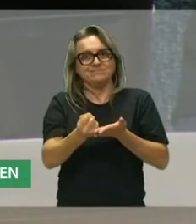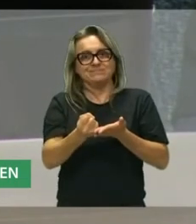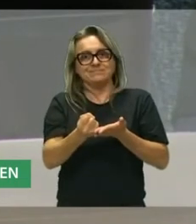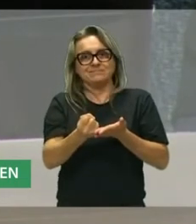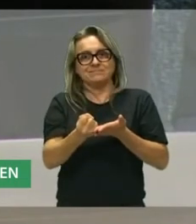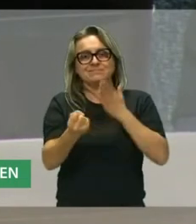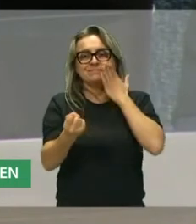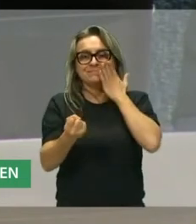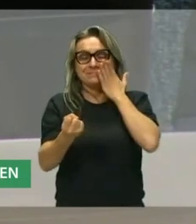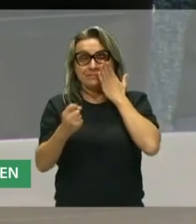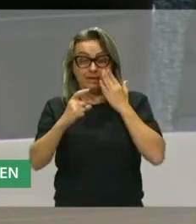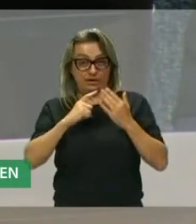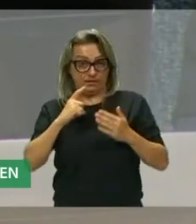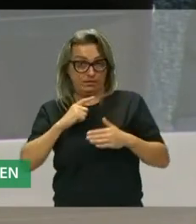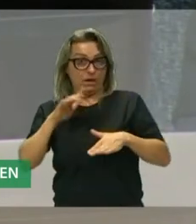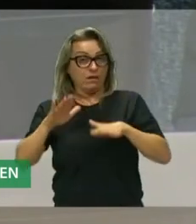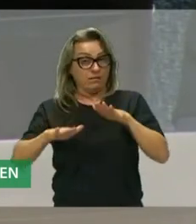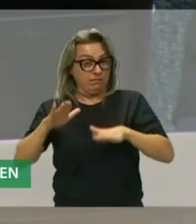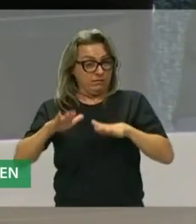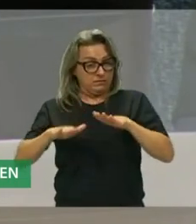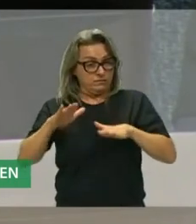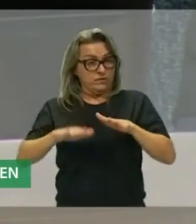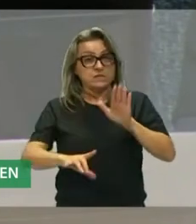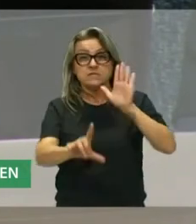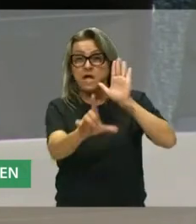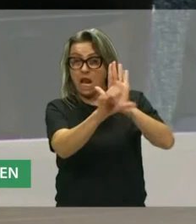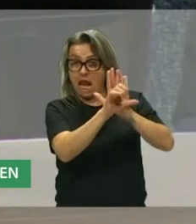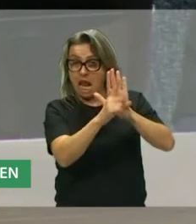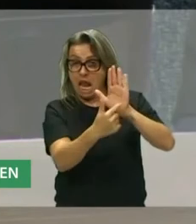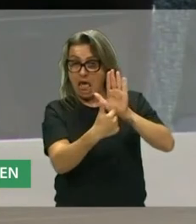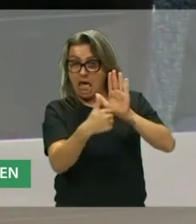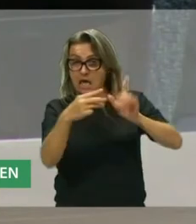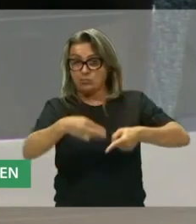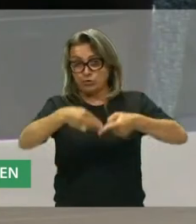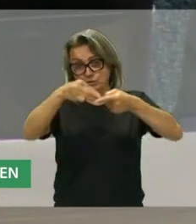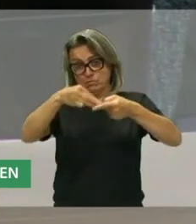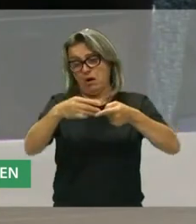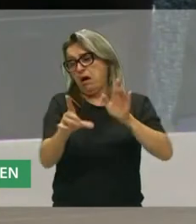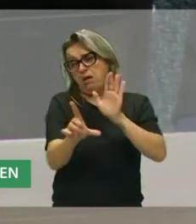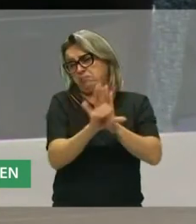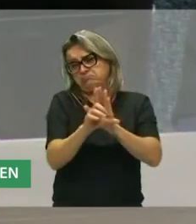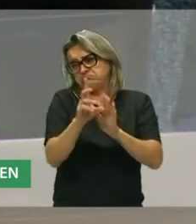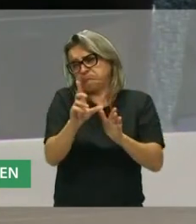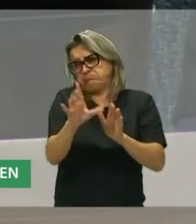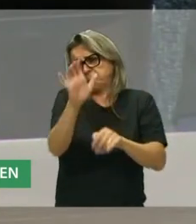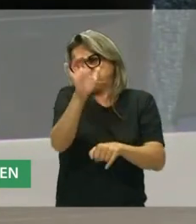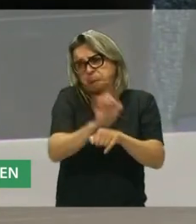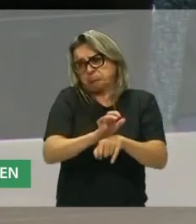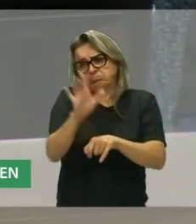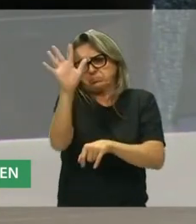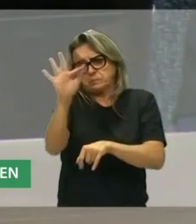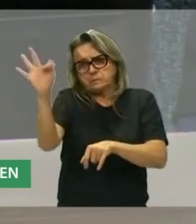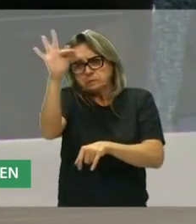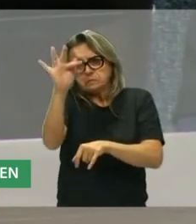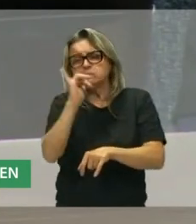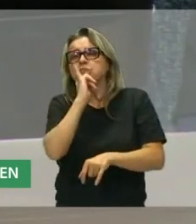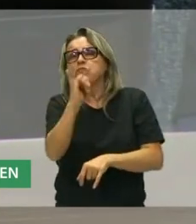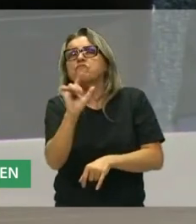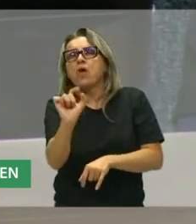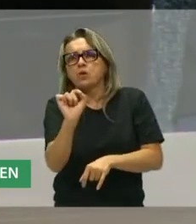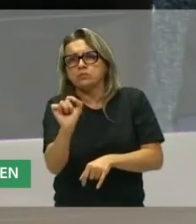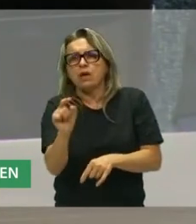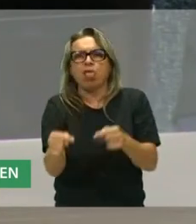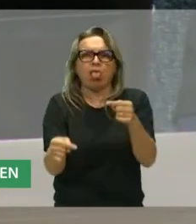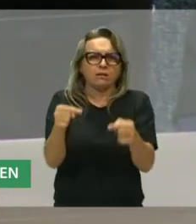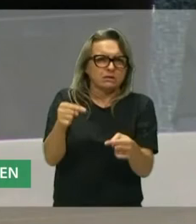muitas vezes, a nossa legislação municipal, estadual e federal, diz que a discussão